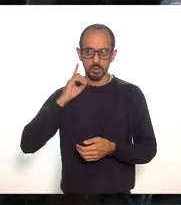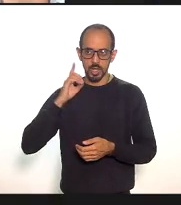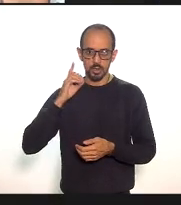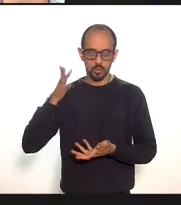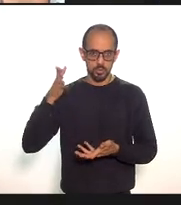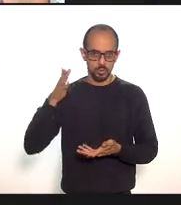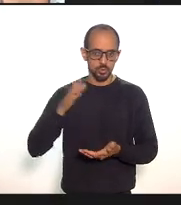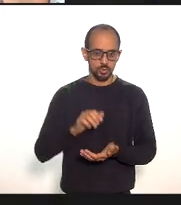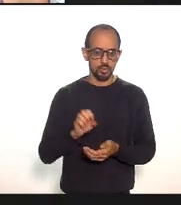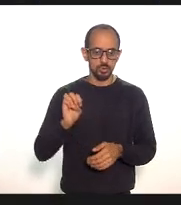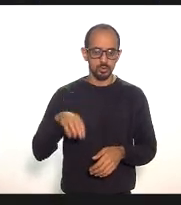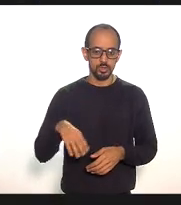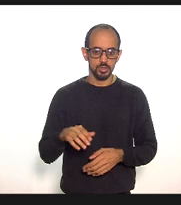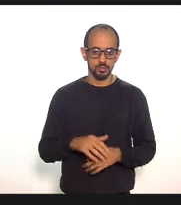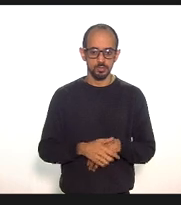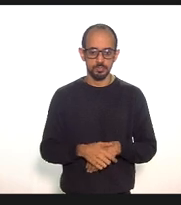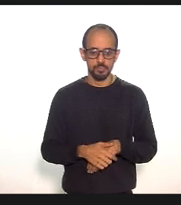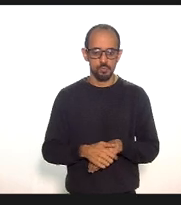Sim, presidente.